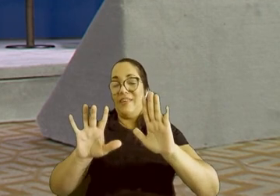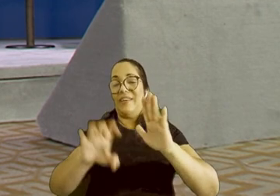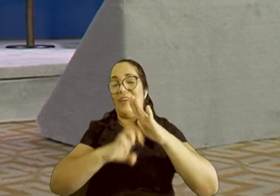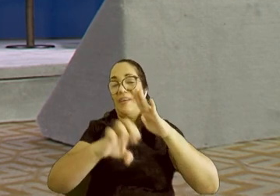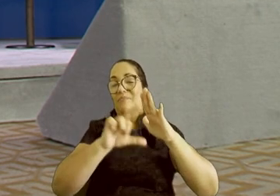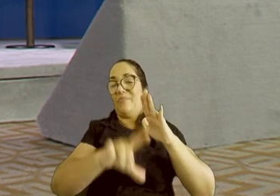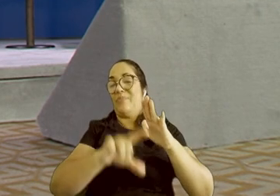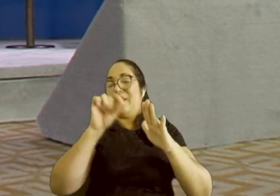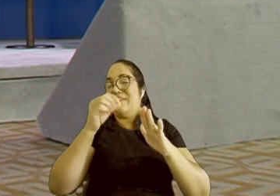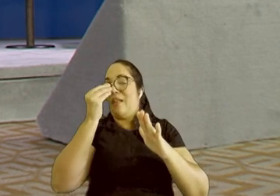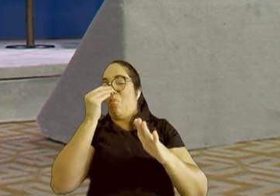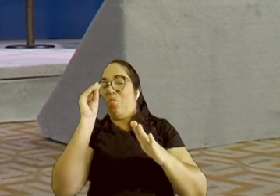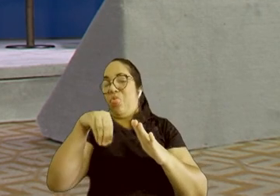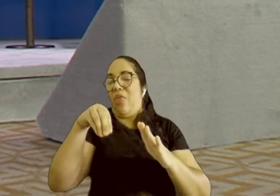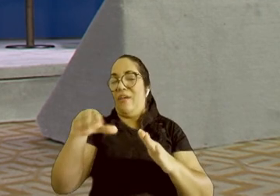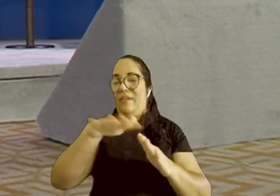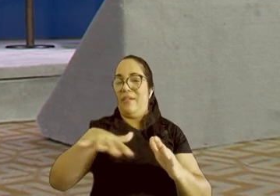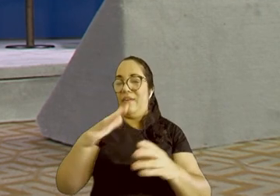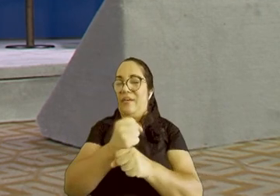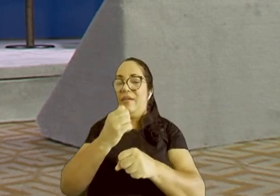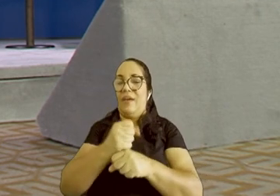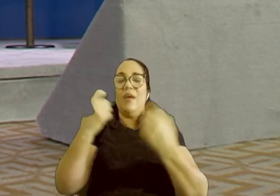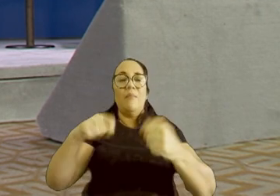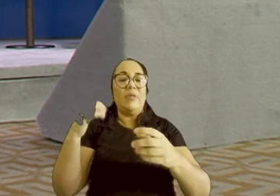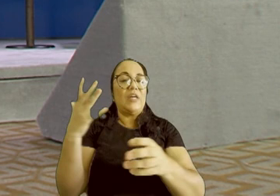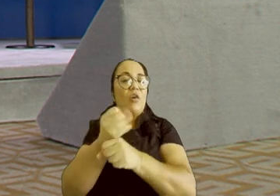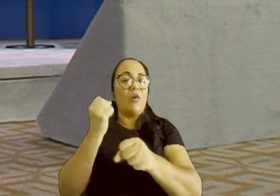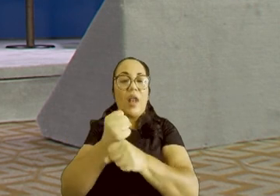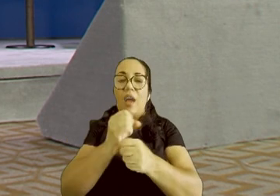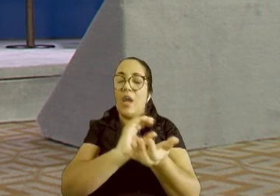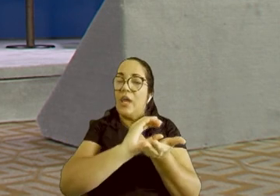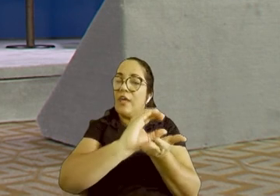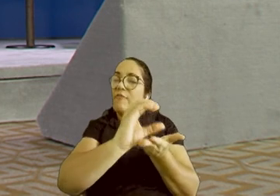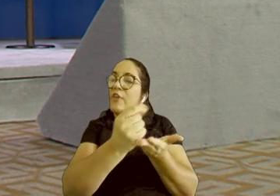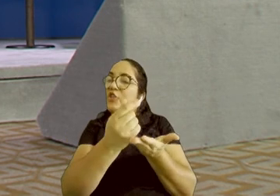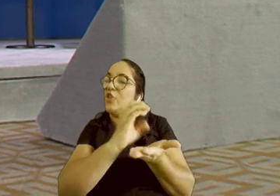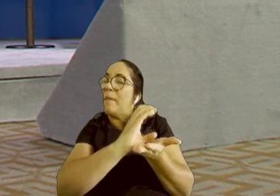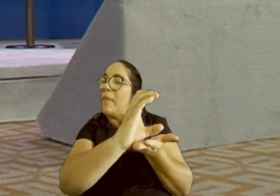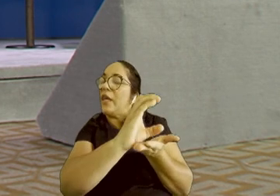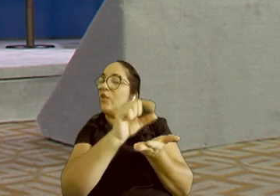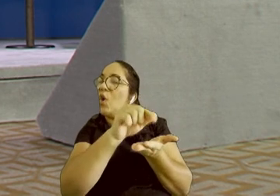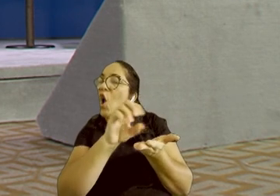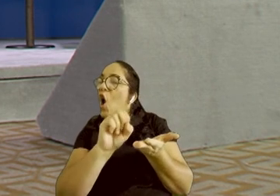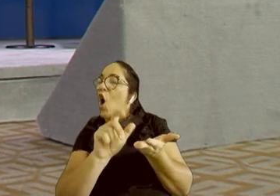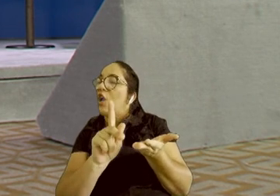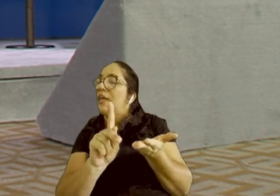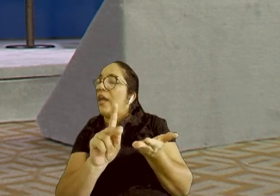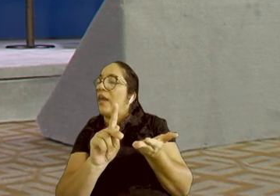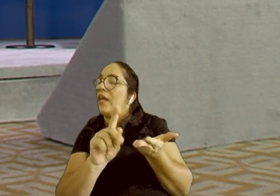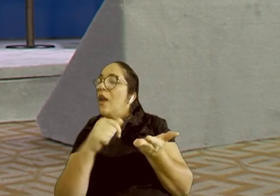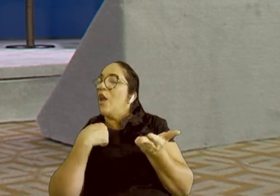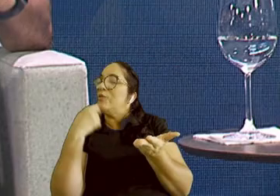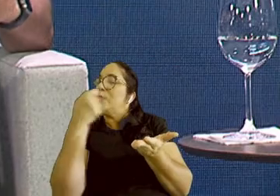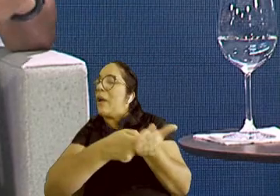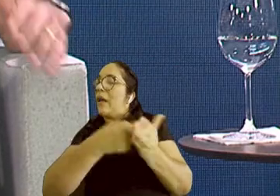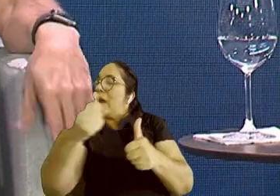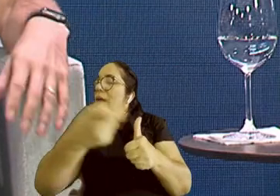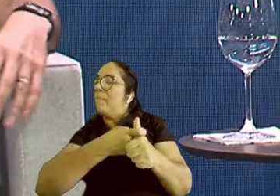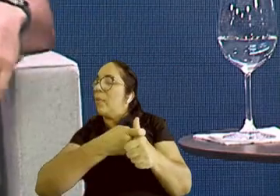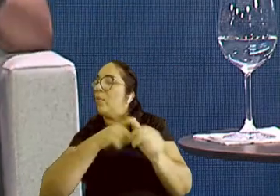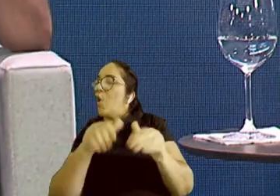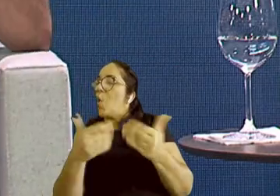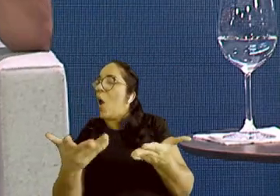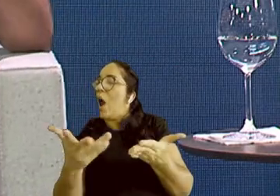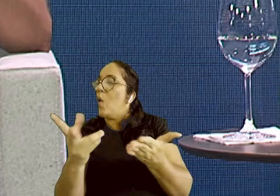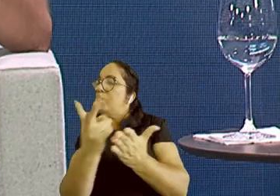fato LTV com K que puto investimento num produto como é que sai o Roy disso realmente calcular margem de cada produto